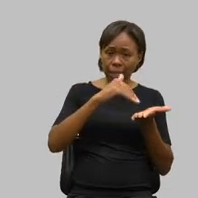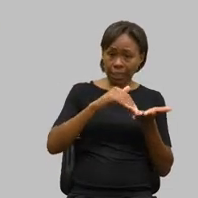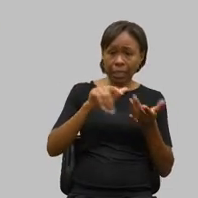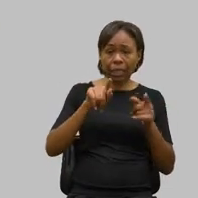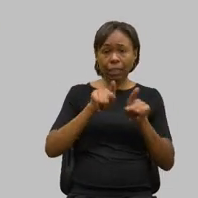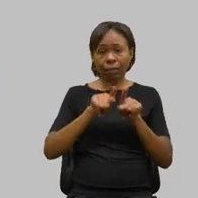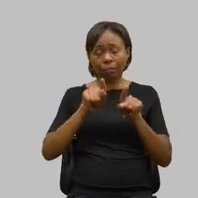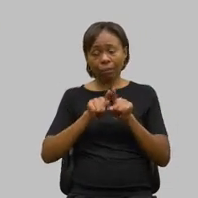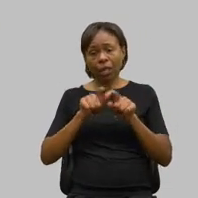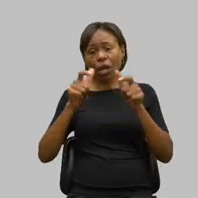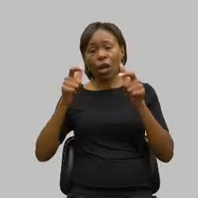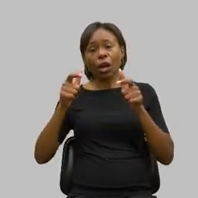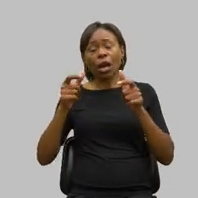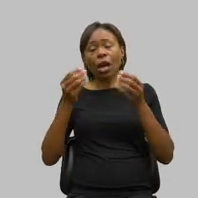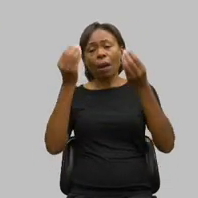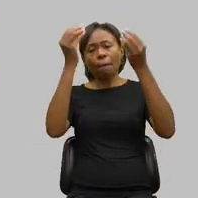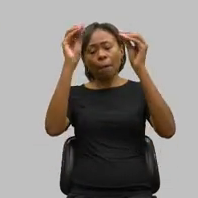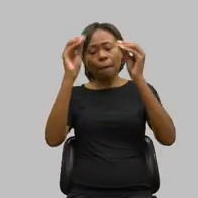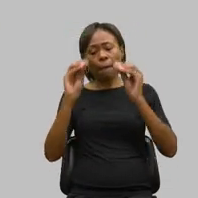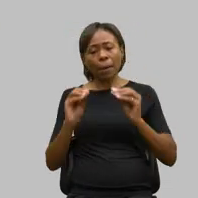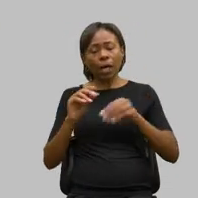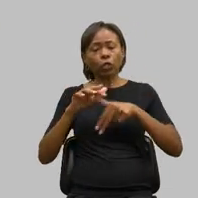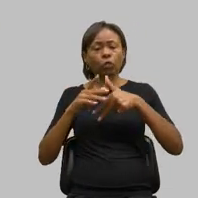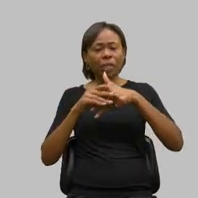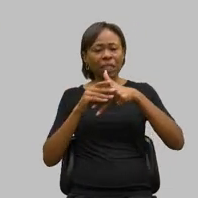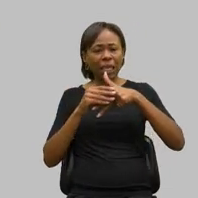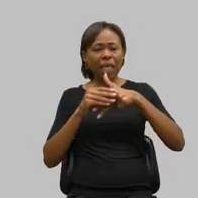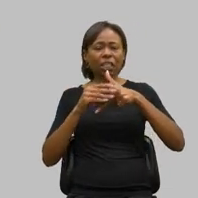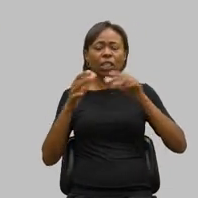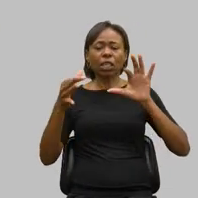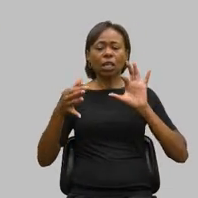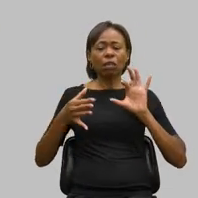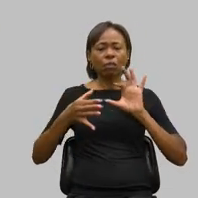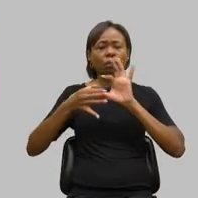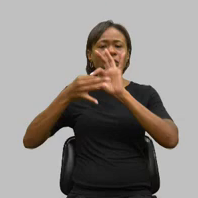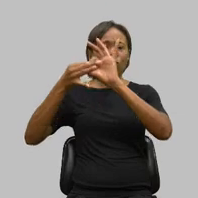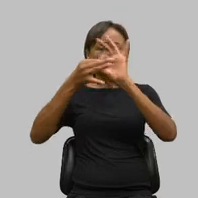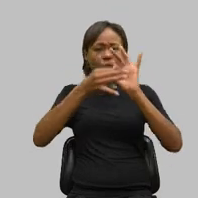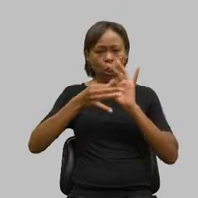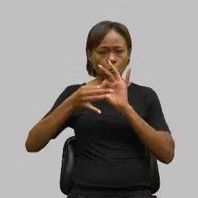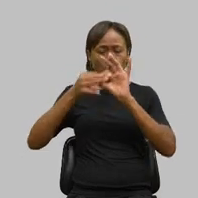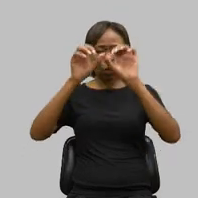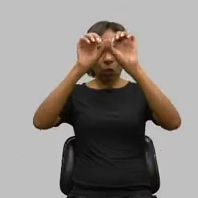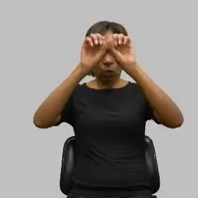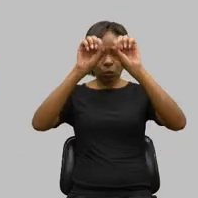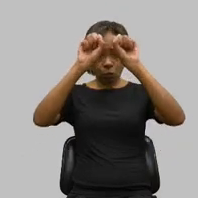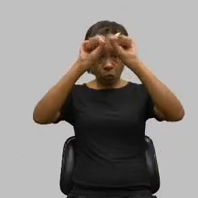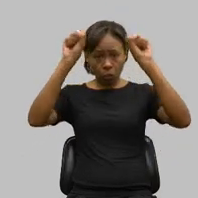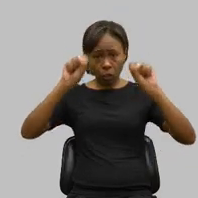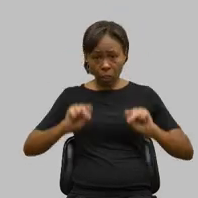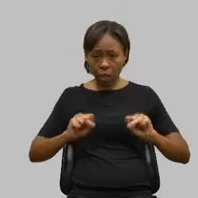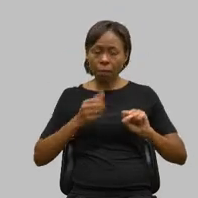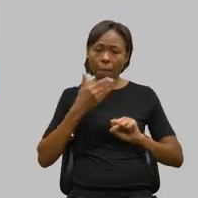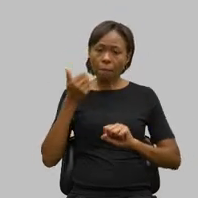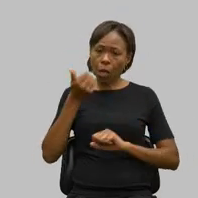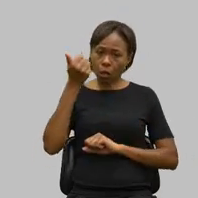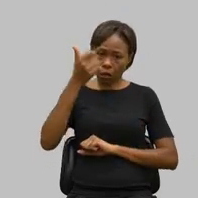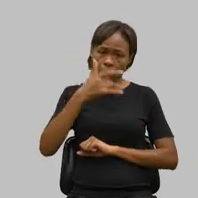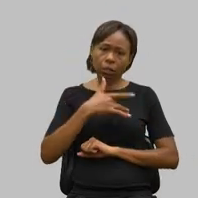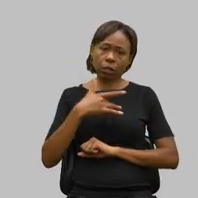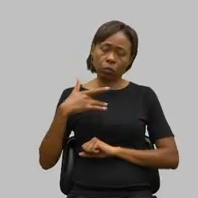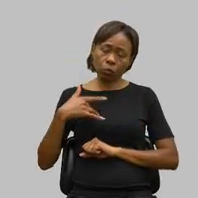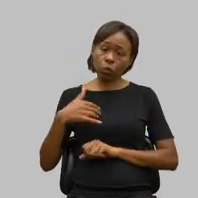a ida do paciente na rede, a gente vai ter uma saúde muito de maior qualidade. Espero que aí eu consiga entregar isso ainda